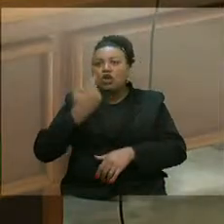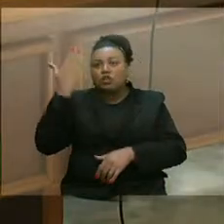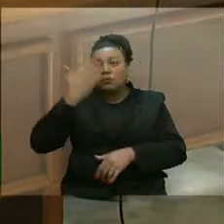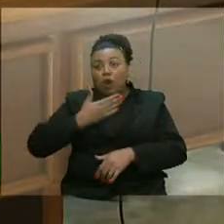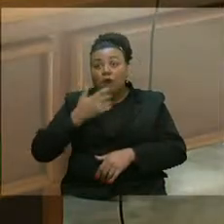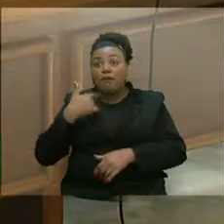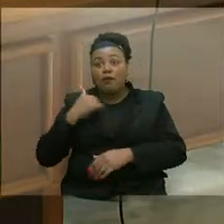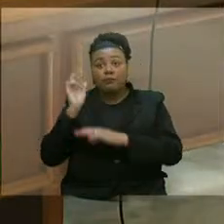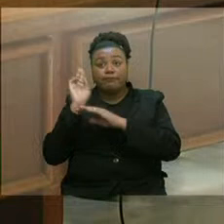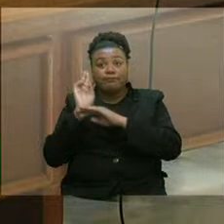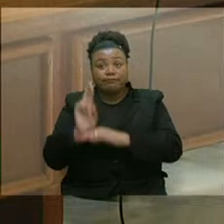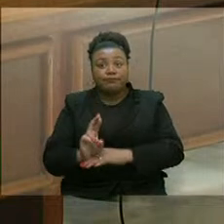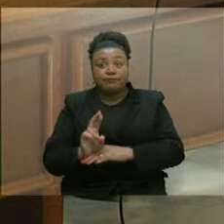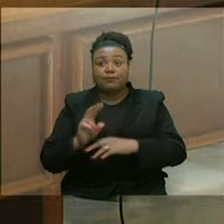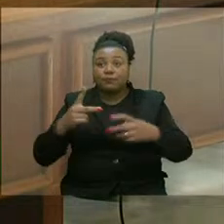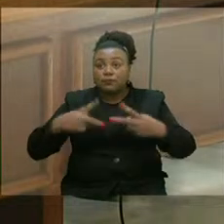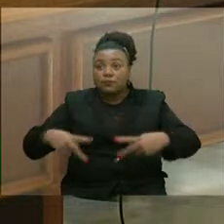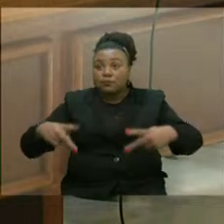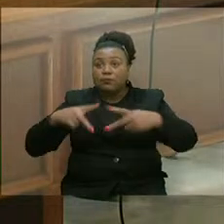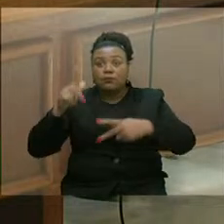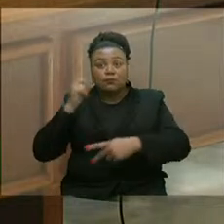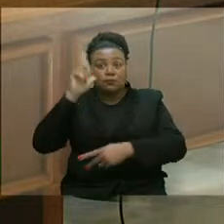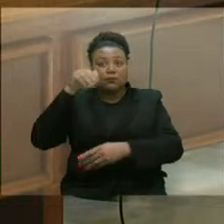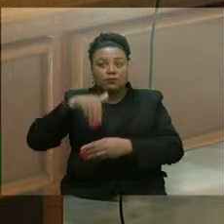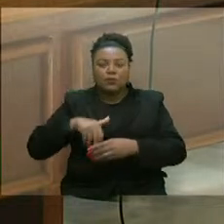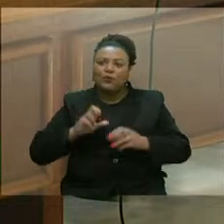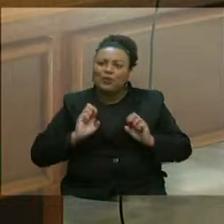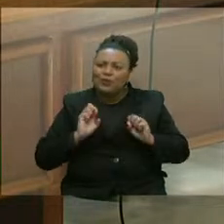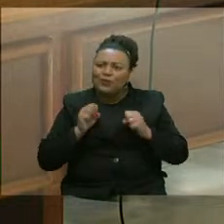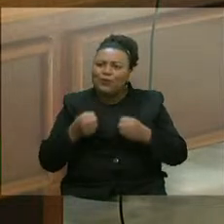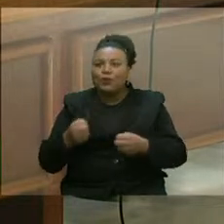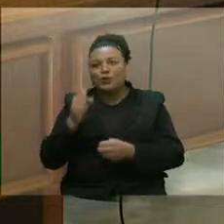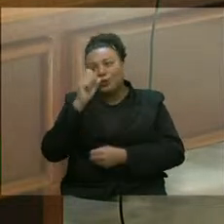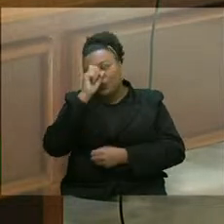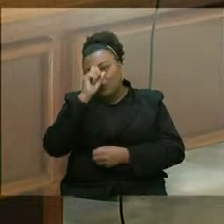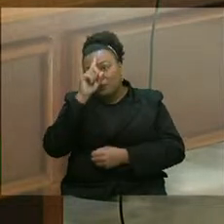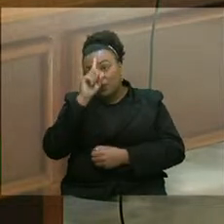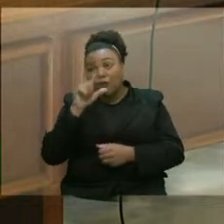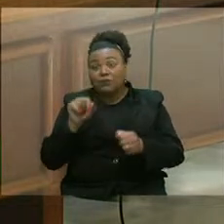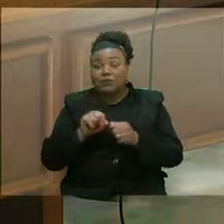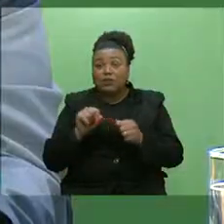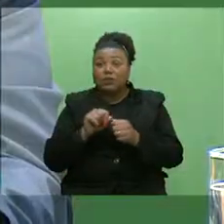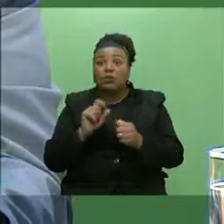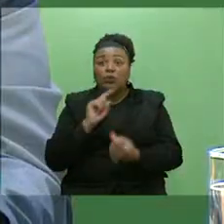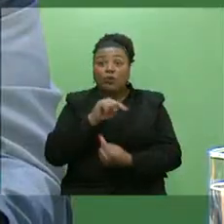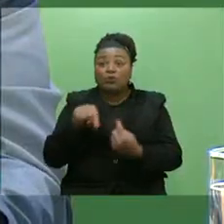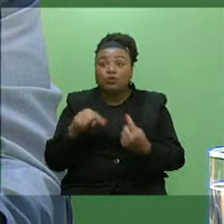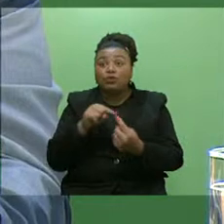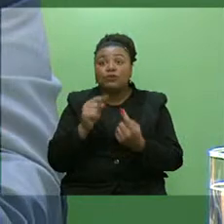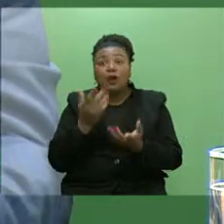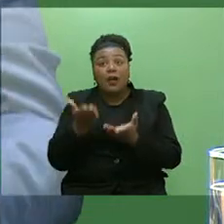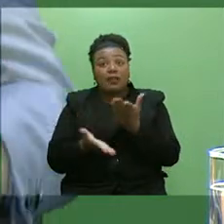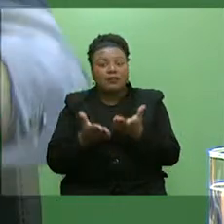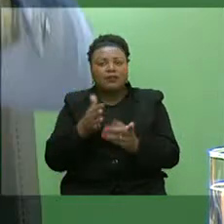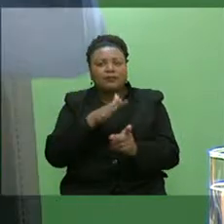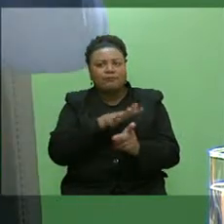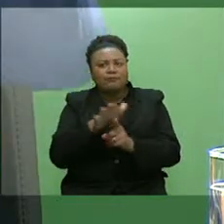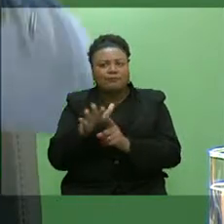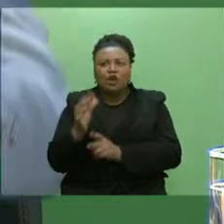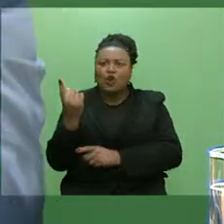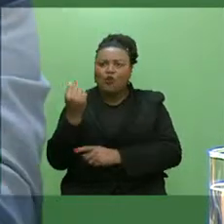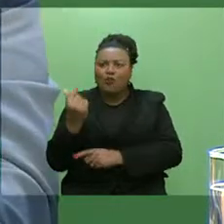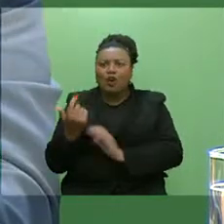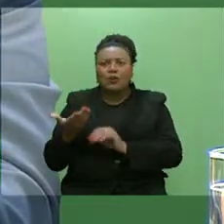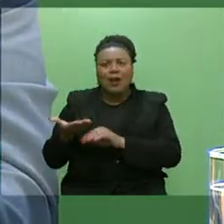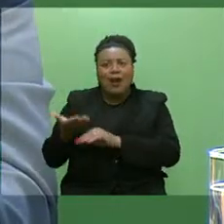testemunhas, enquanto representantes da população eleitos para isso, do esforço que os hospitais estão fazendo a fim de atender toda essa demanda com custos que